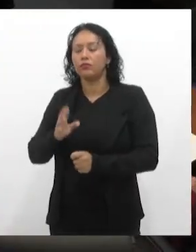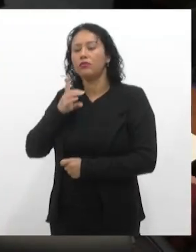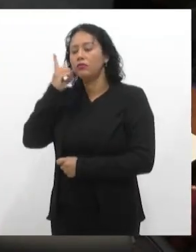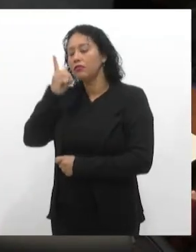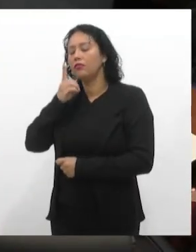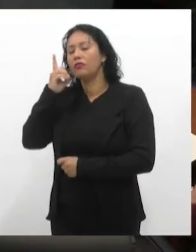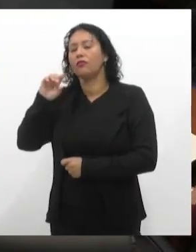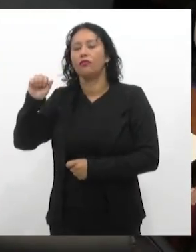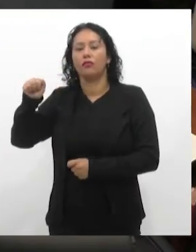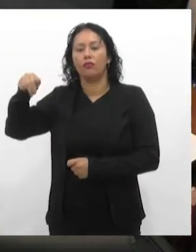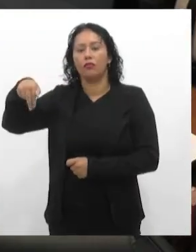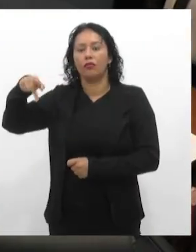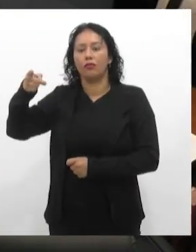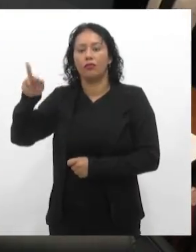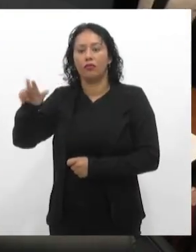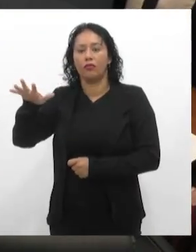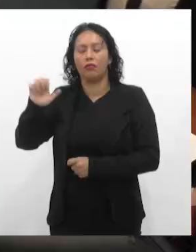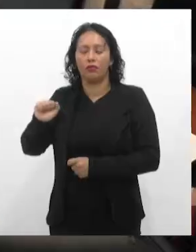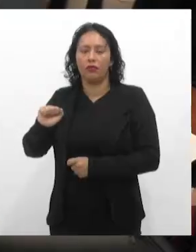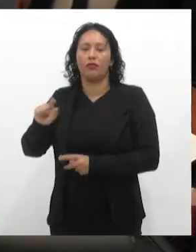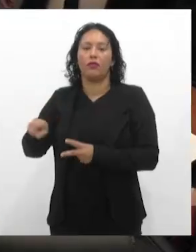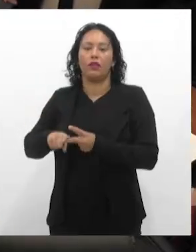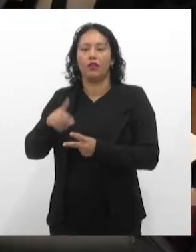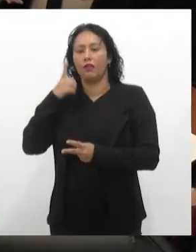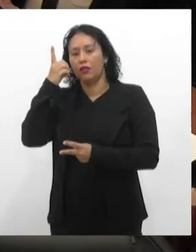aqui. Deputado Carlos Macedo.